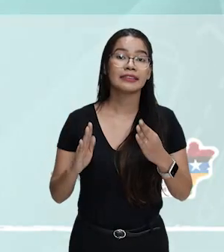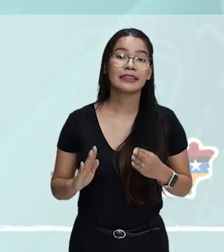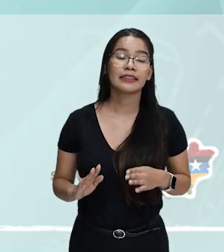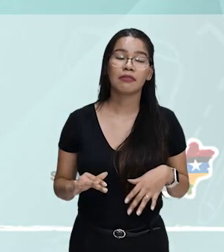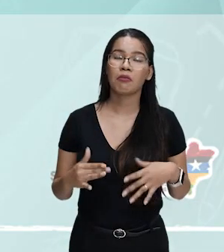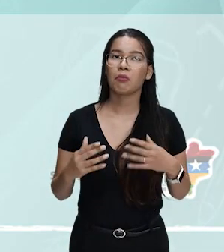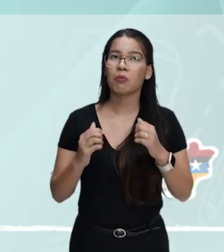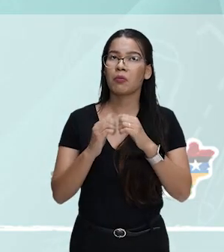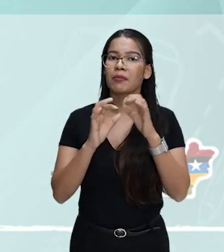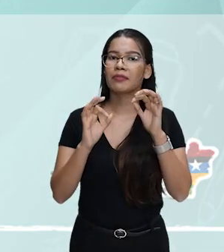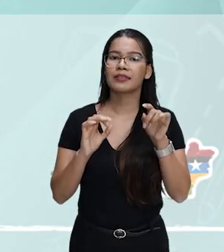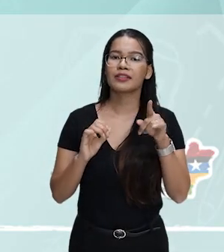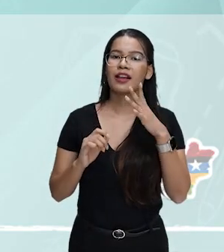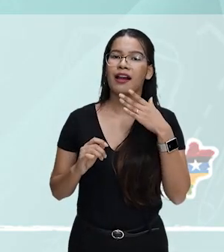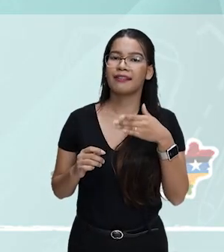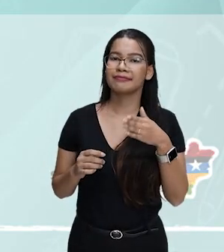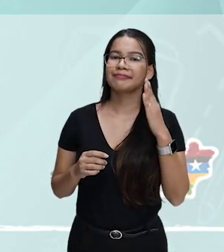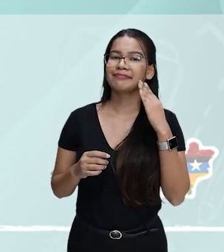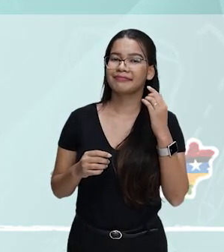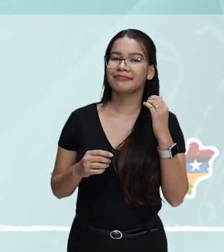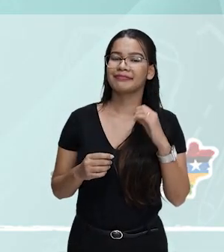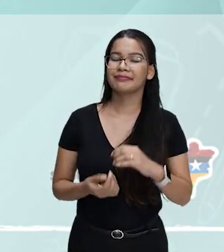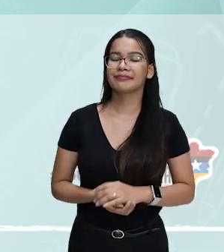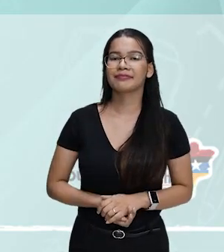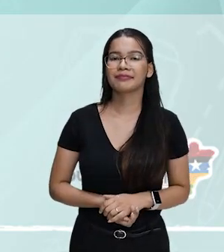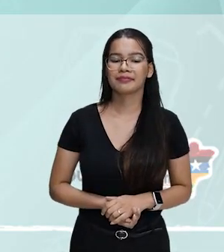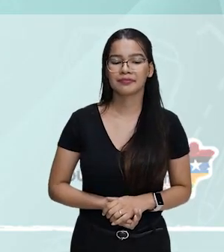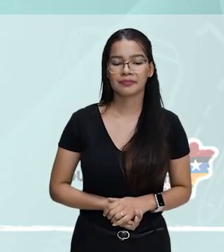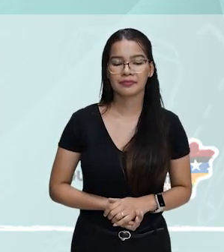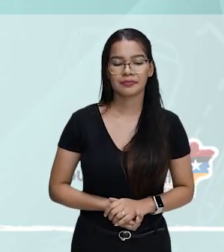Com certeza você já descobriu.